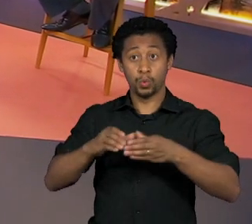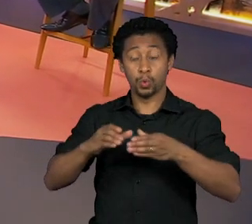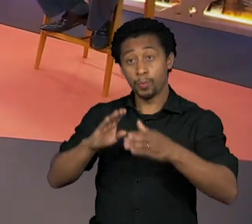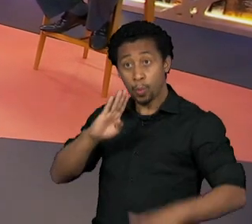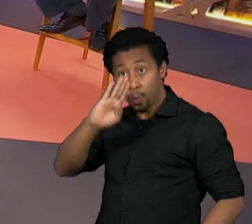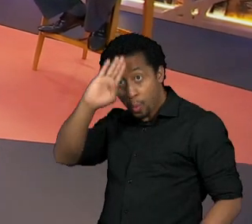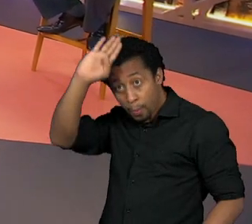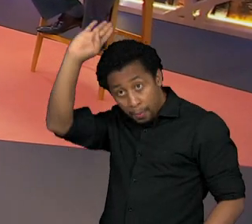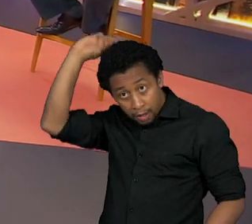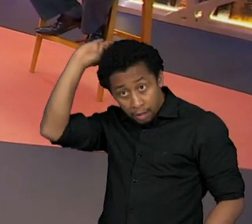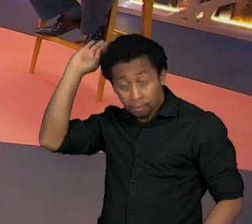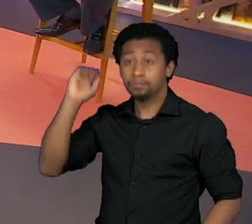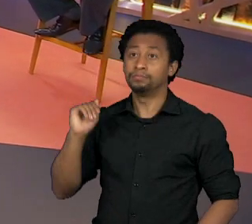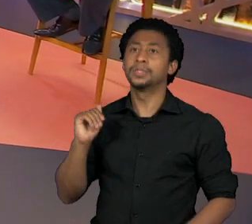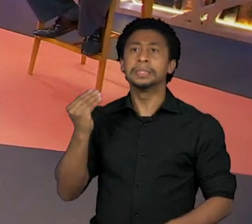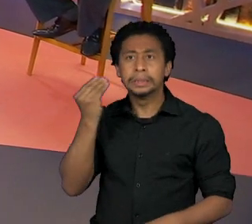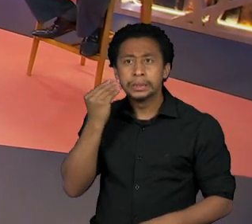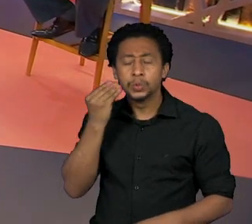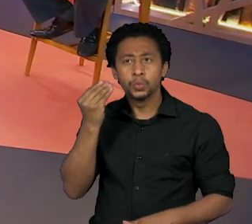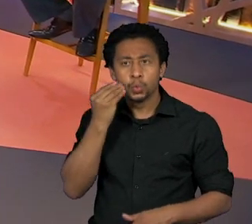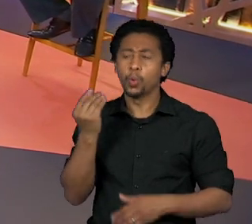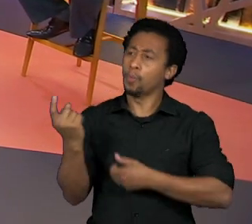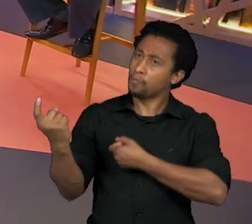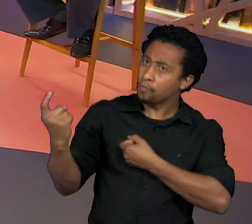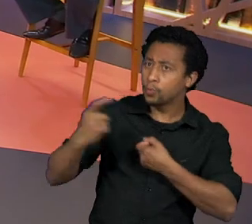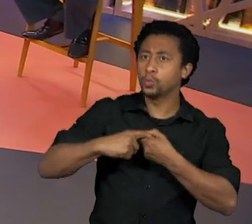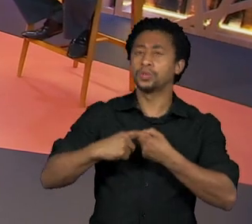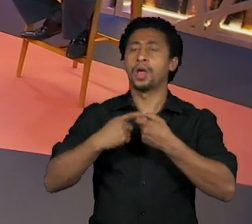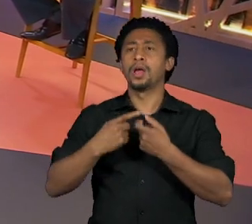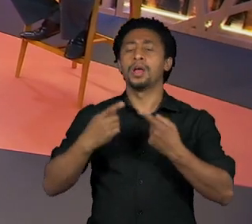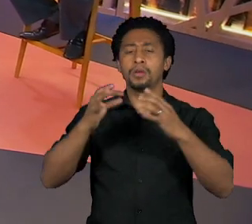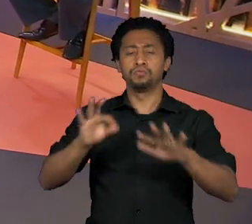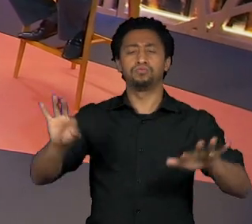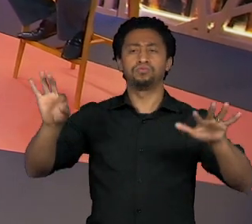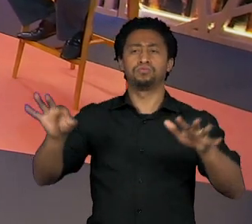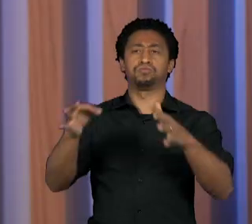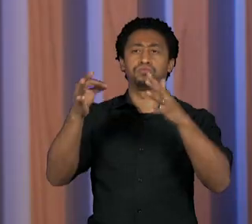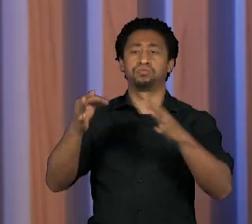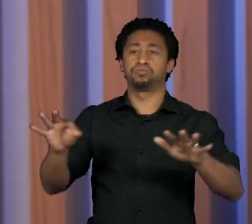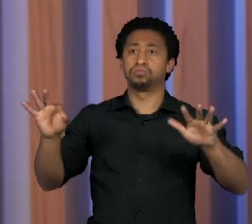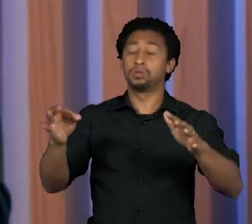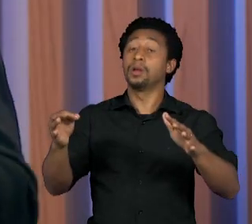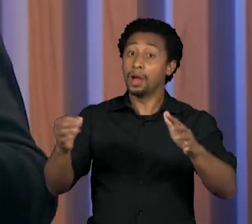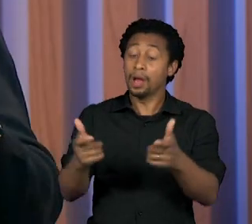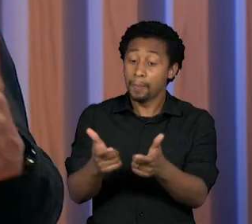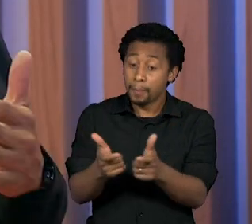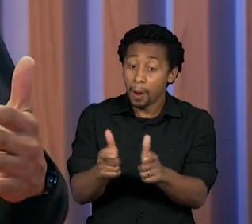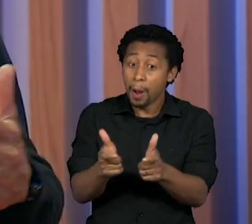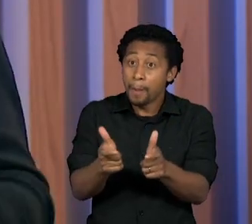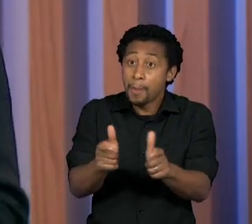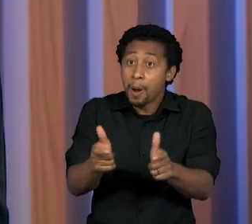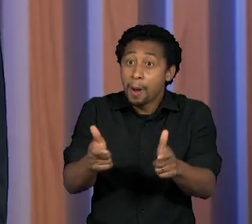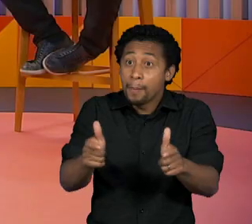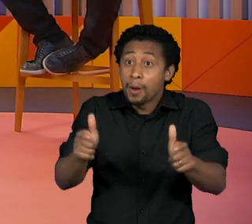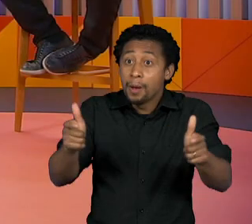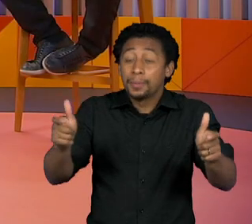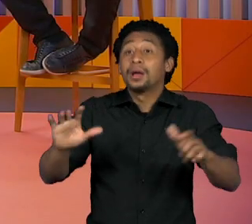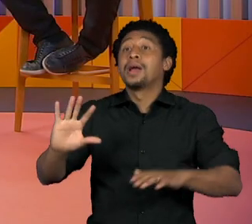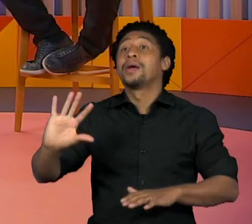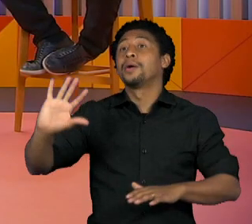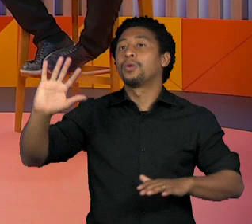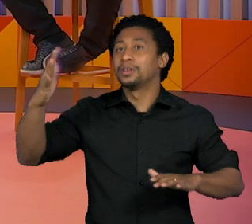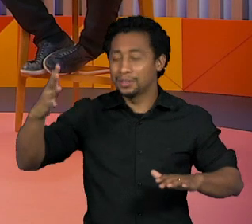música, as orquestras passam a se tornar grupos ainda maiores e a ocupar o palco todo, né?